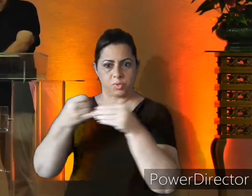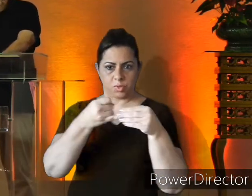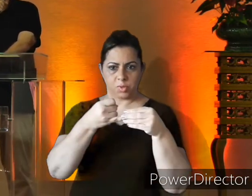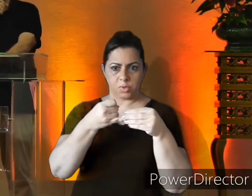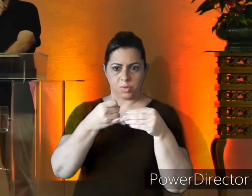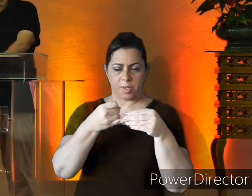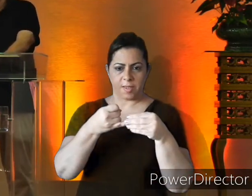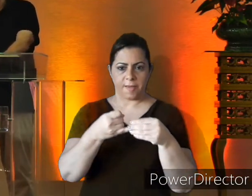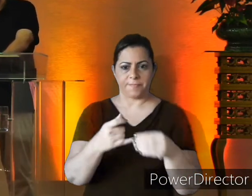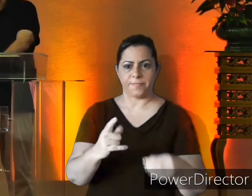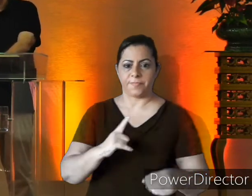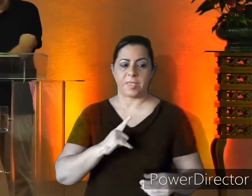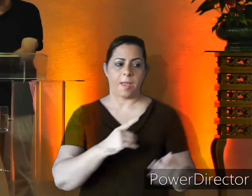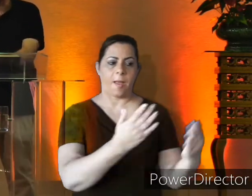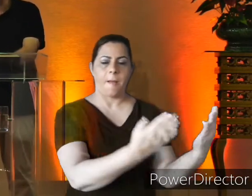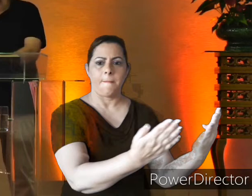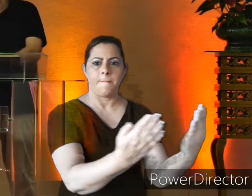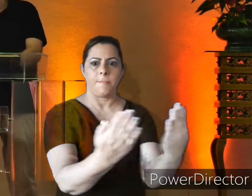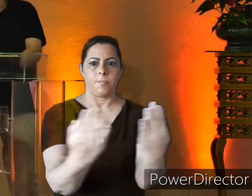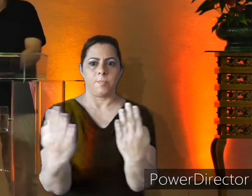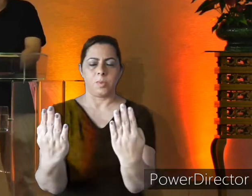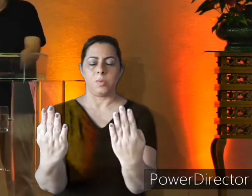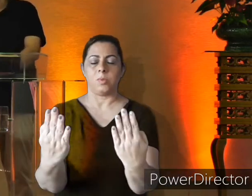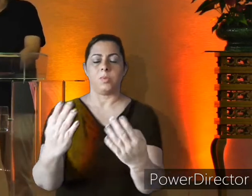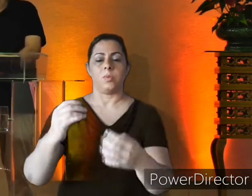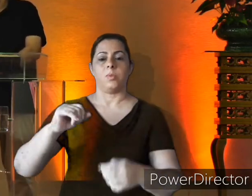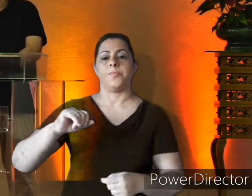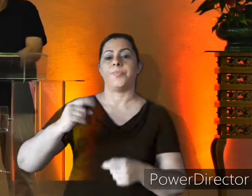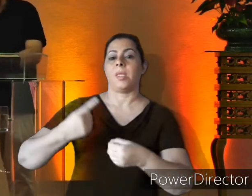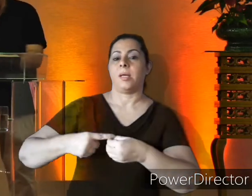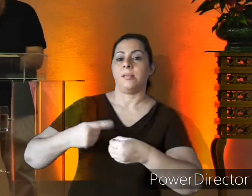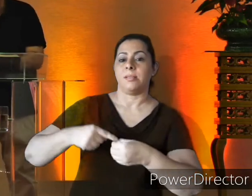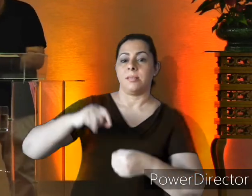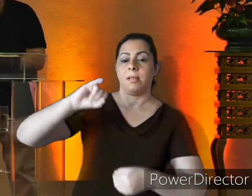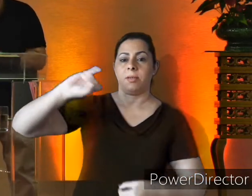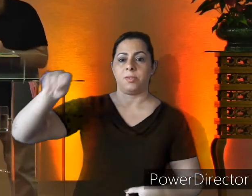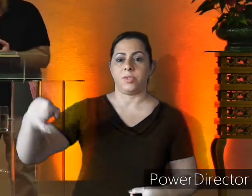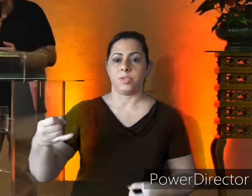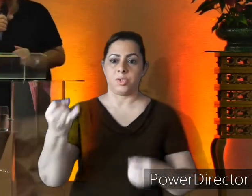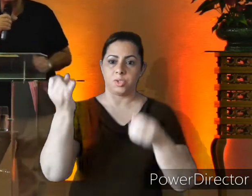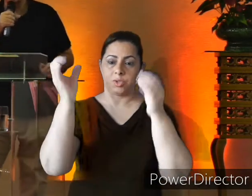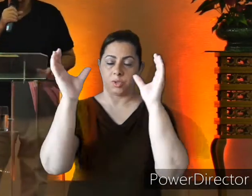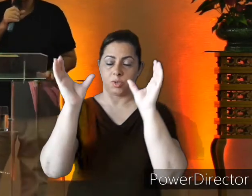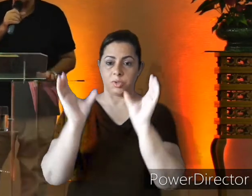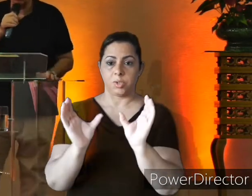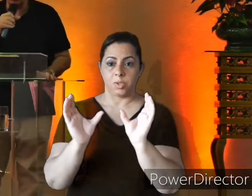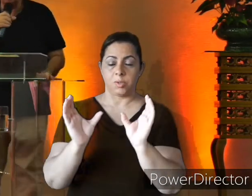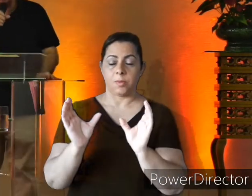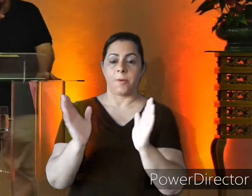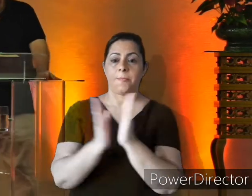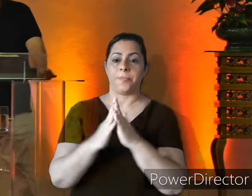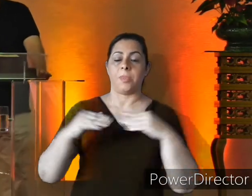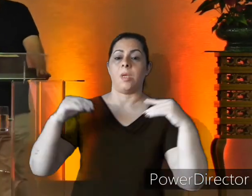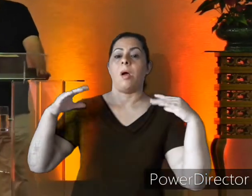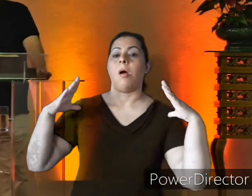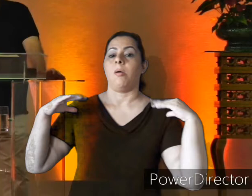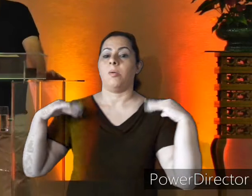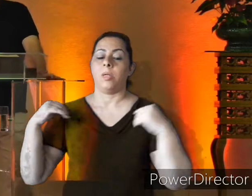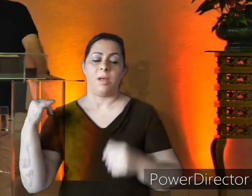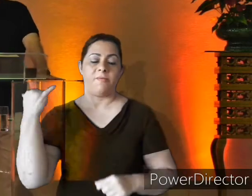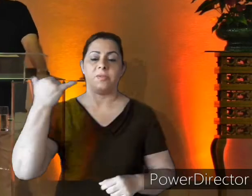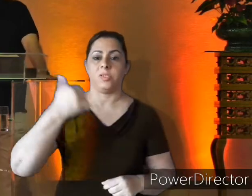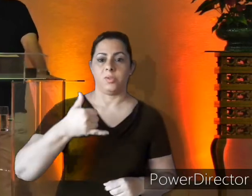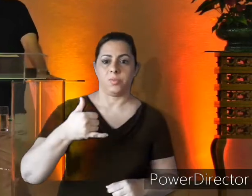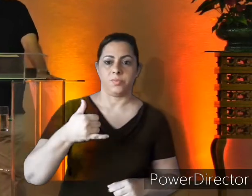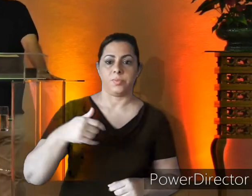Jericó, os valentes, o povo de Jericó. E nesse momento, mais uma vez Deus está